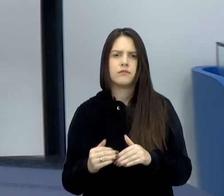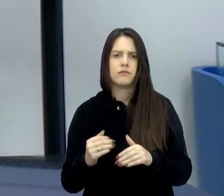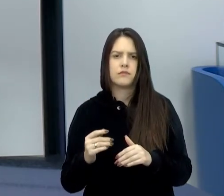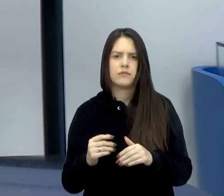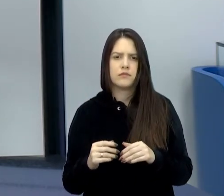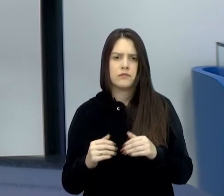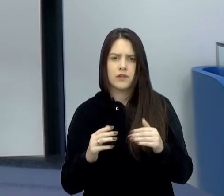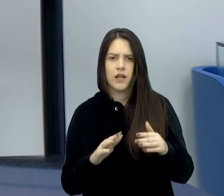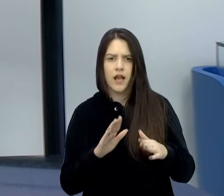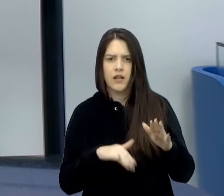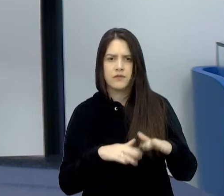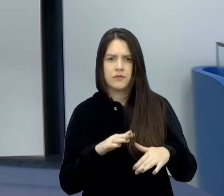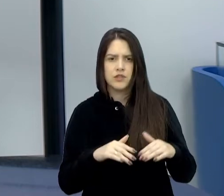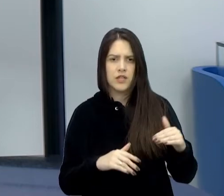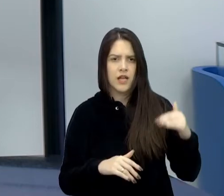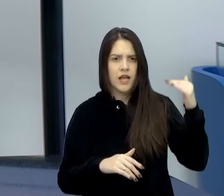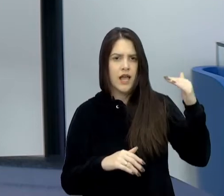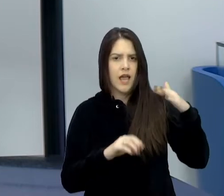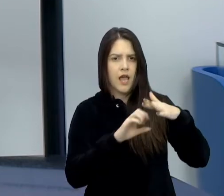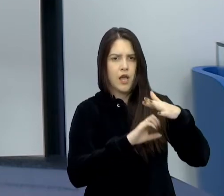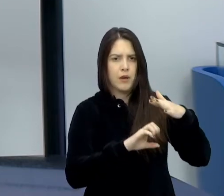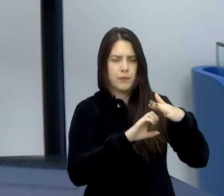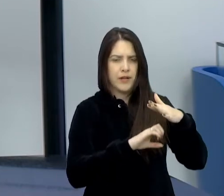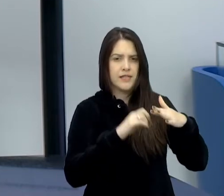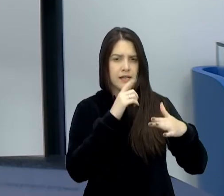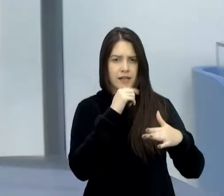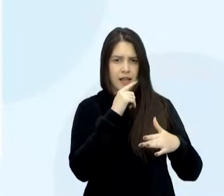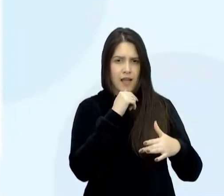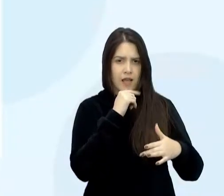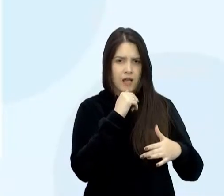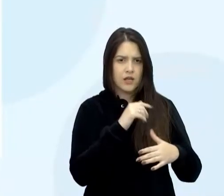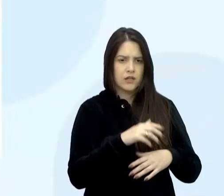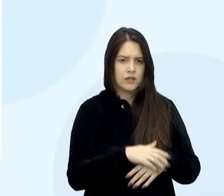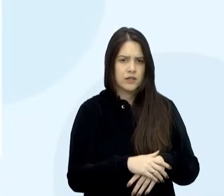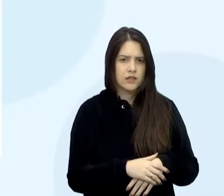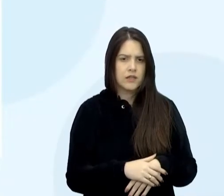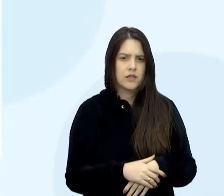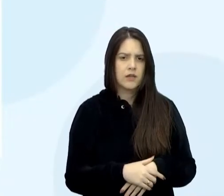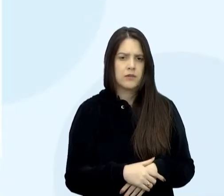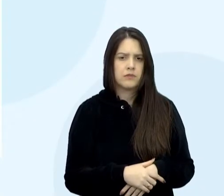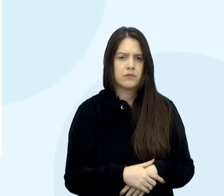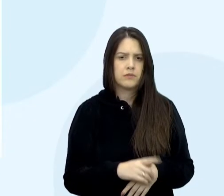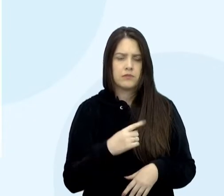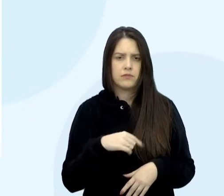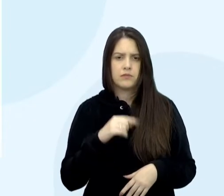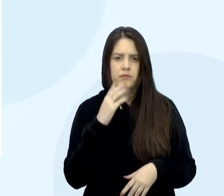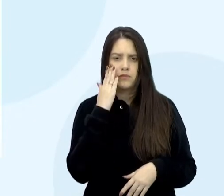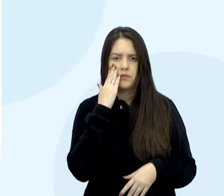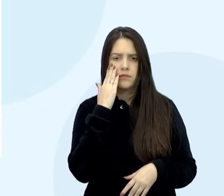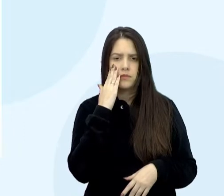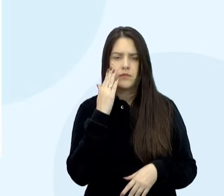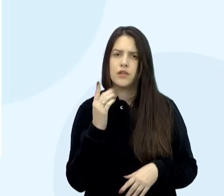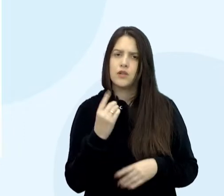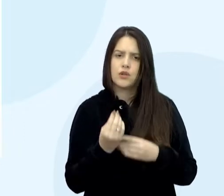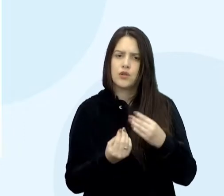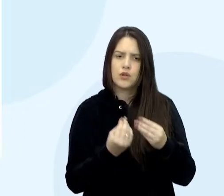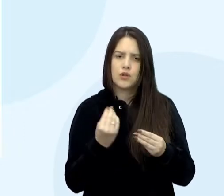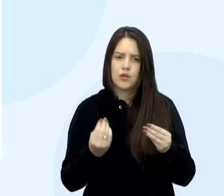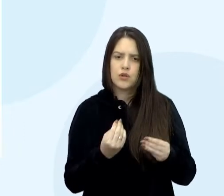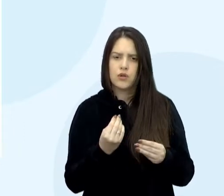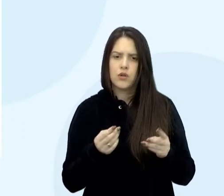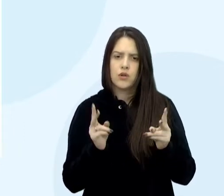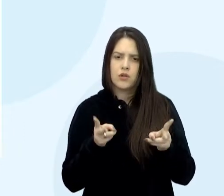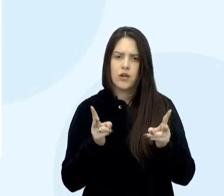da própria empresa que fornece a água. E a gente não precisa se atentar a isso. A gente só se atenta mesmo